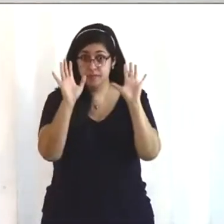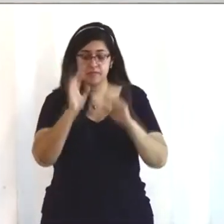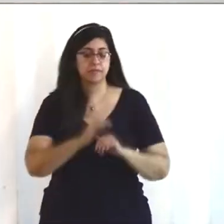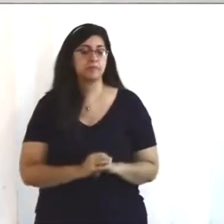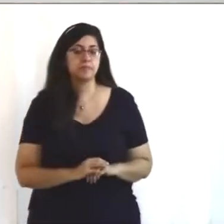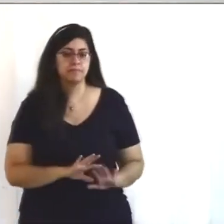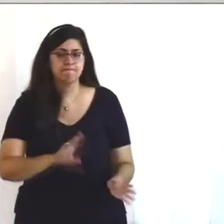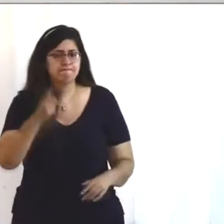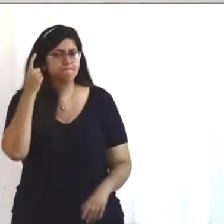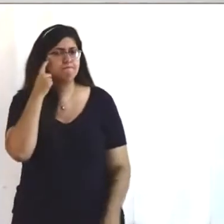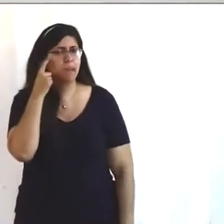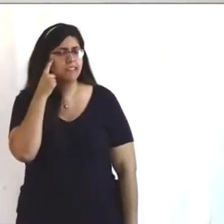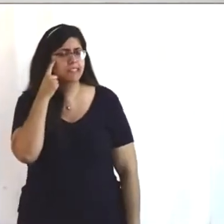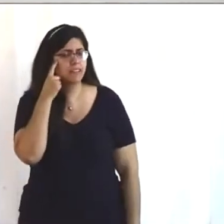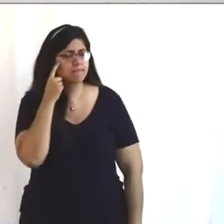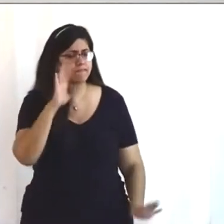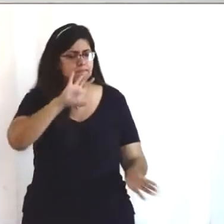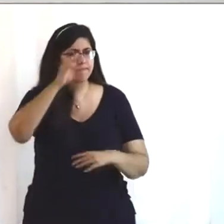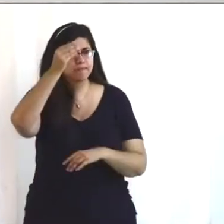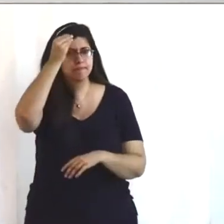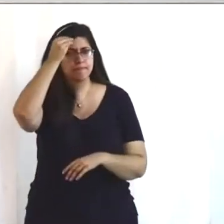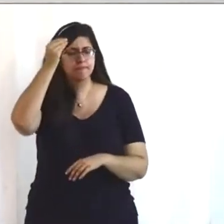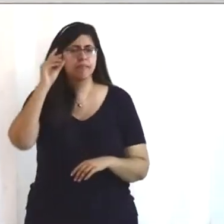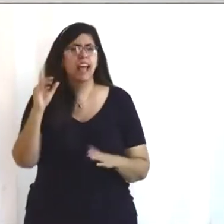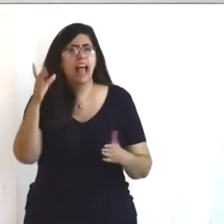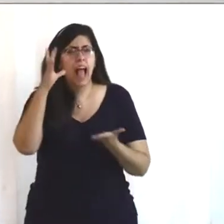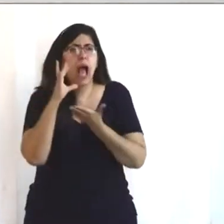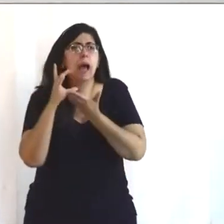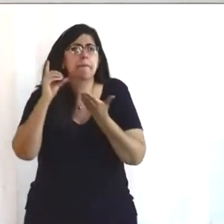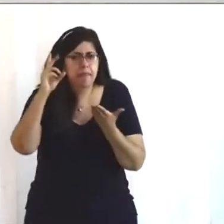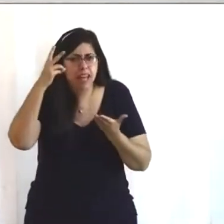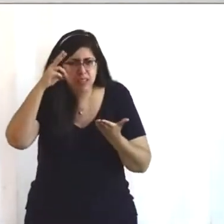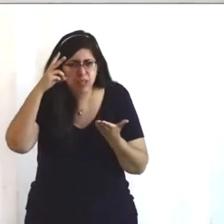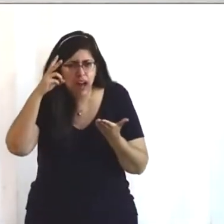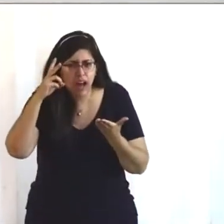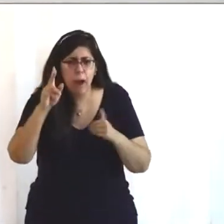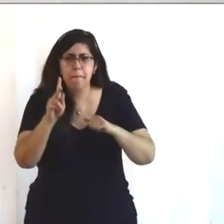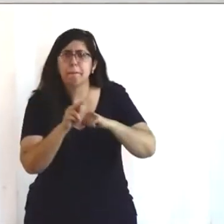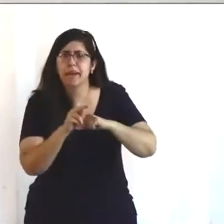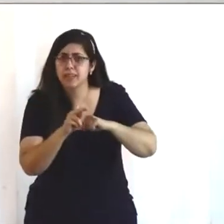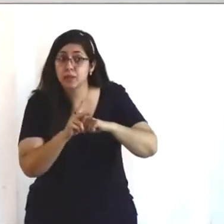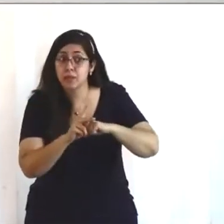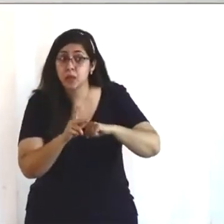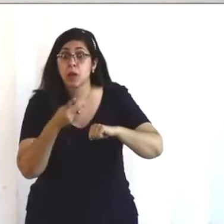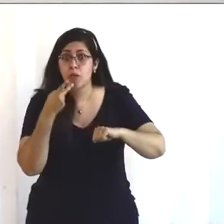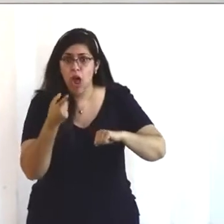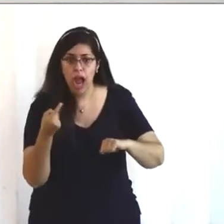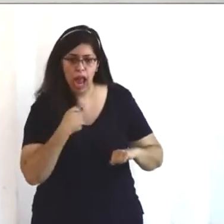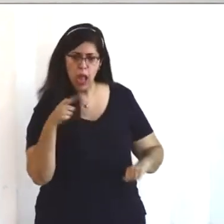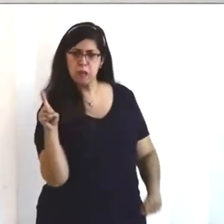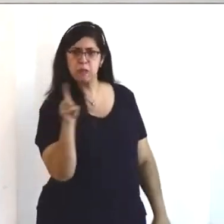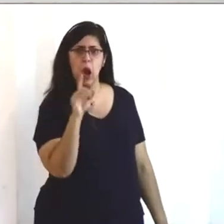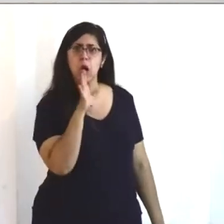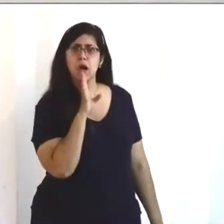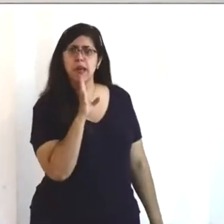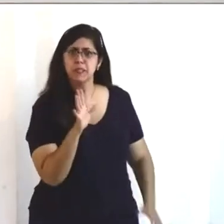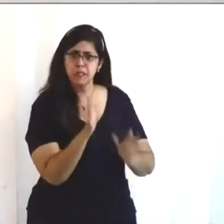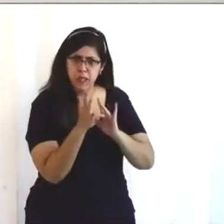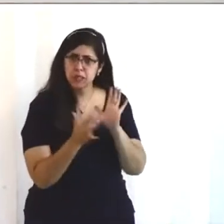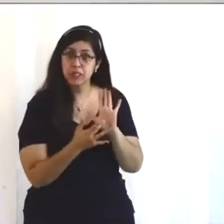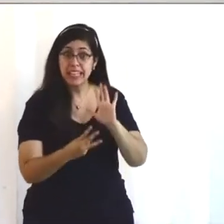Pedro. Pedro negou veementemente, não uma vez, 3 vezes